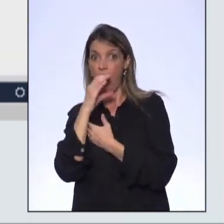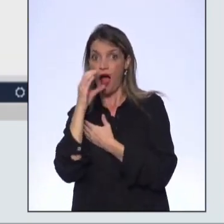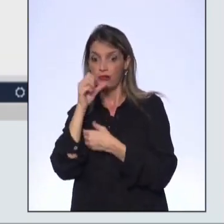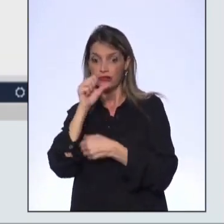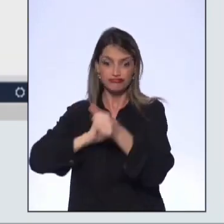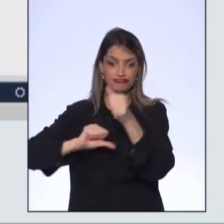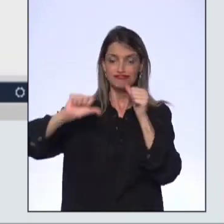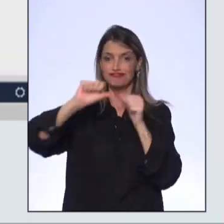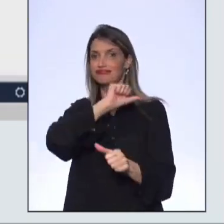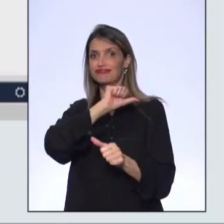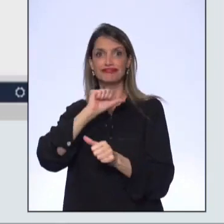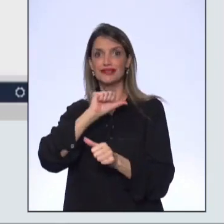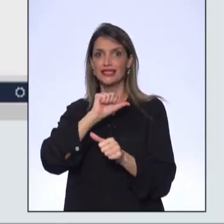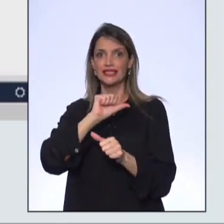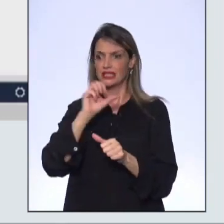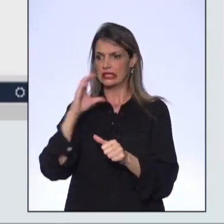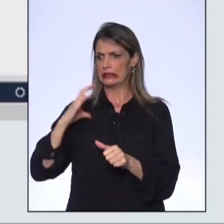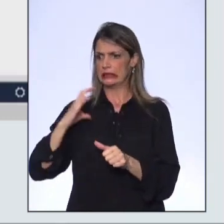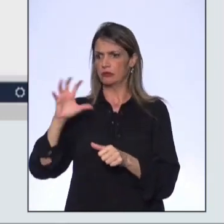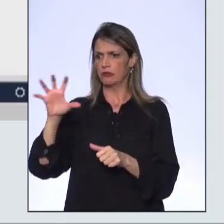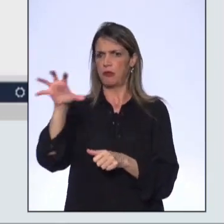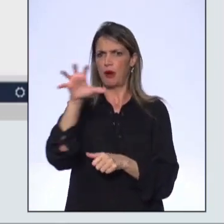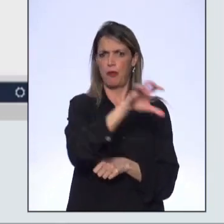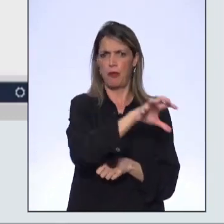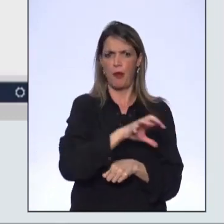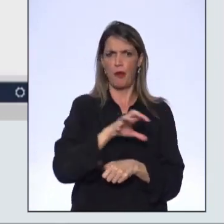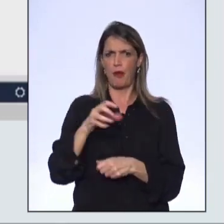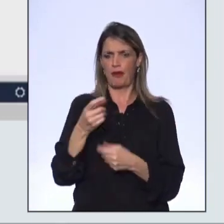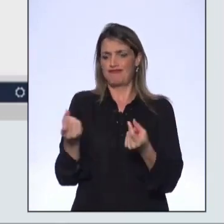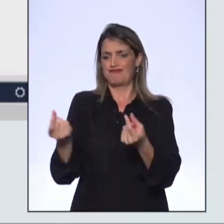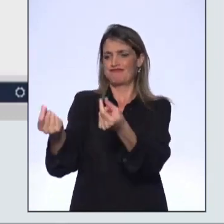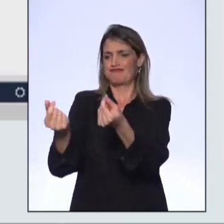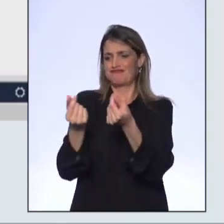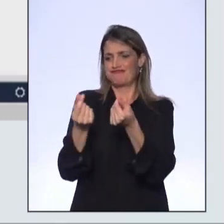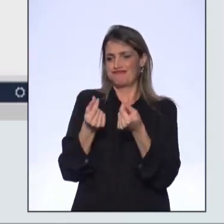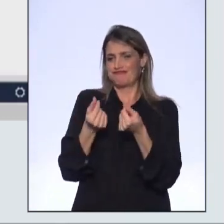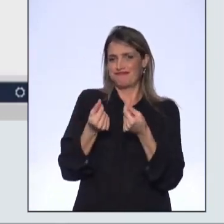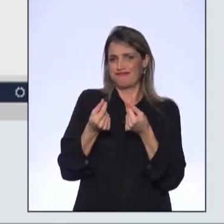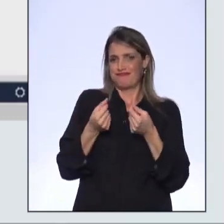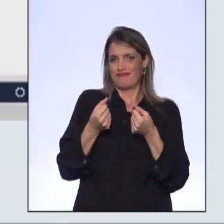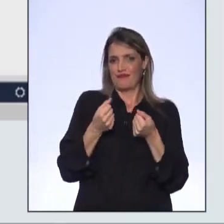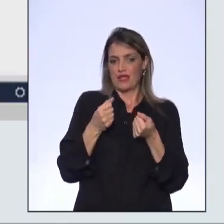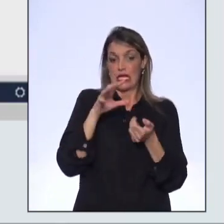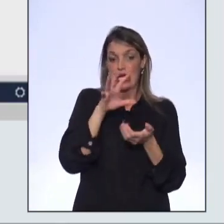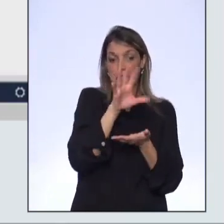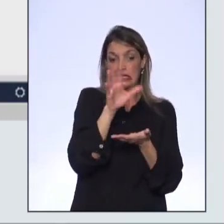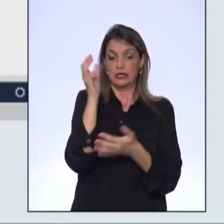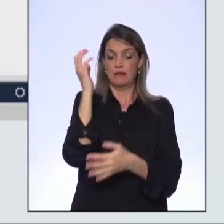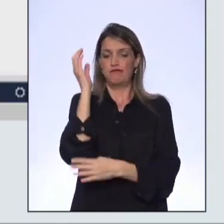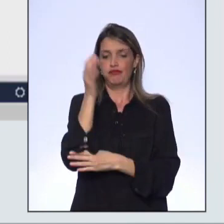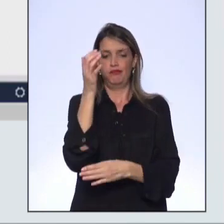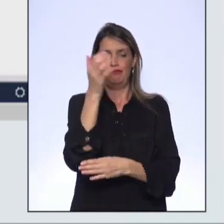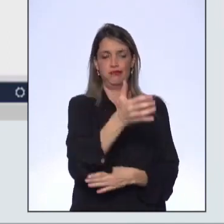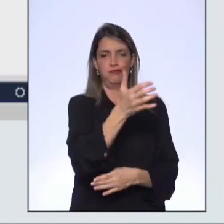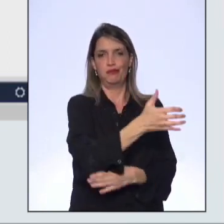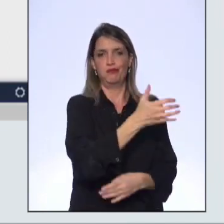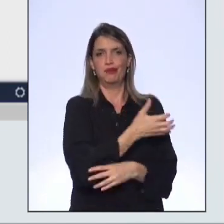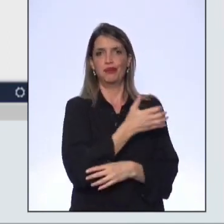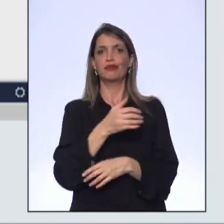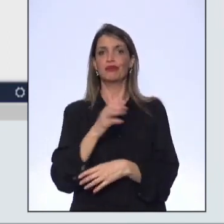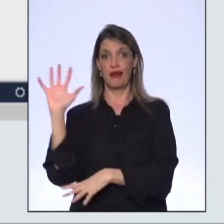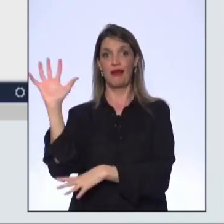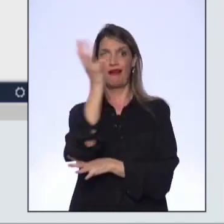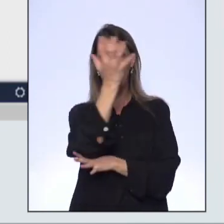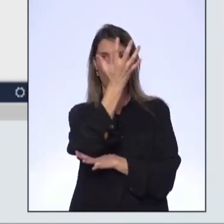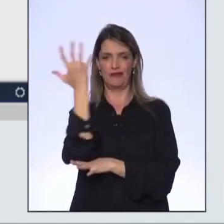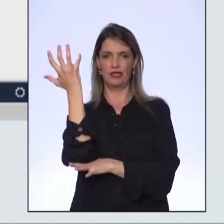e urbanização, em razão da grande riqueza trazida pela exploração da seringueira. Inclusive, a incorporação do